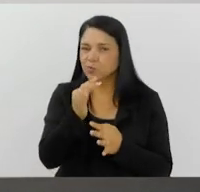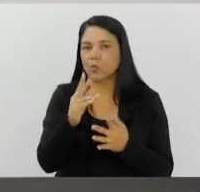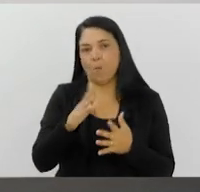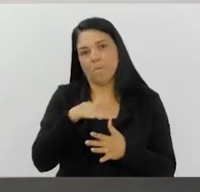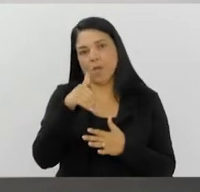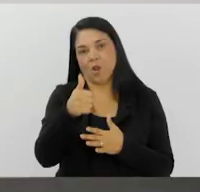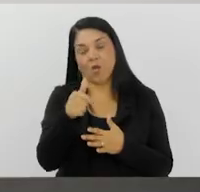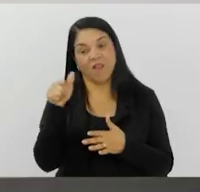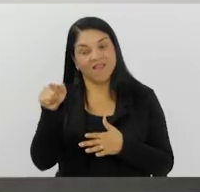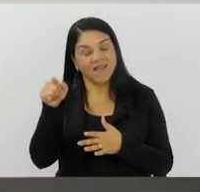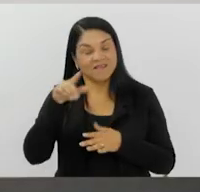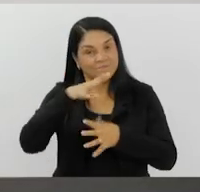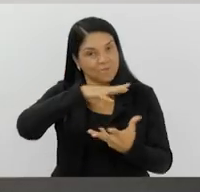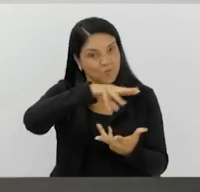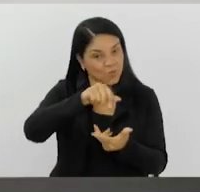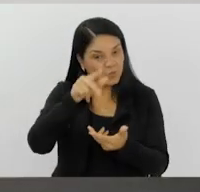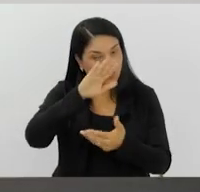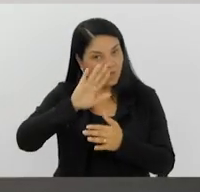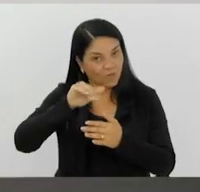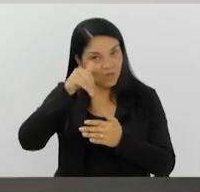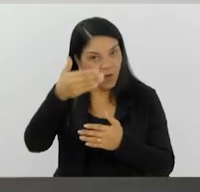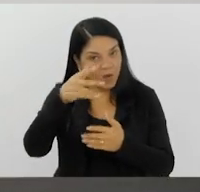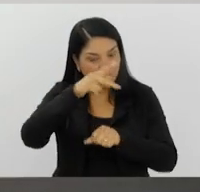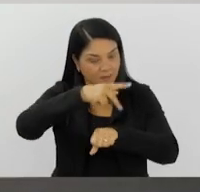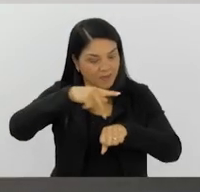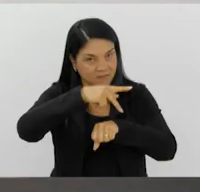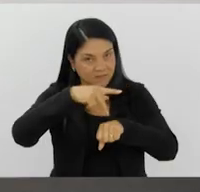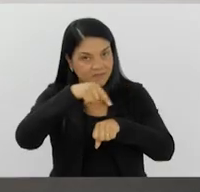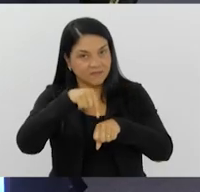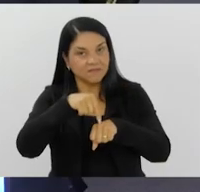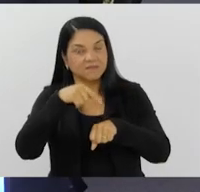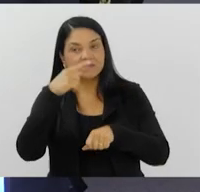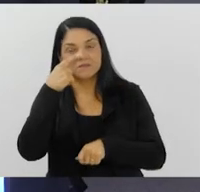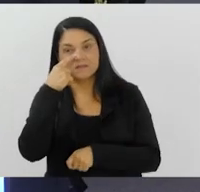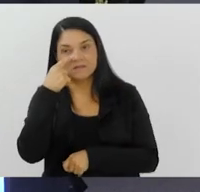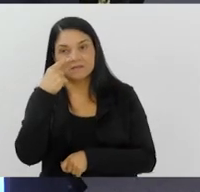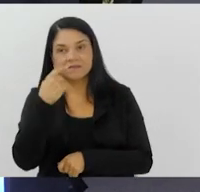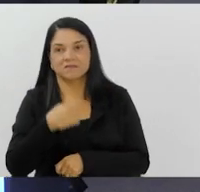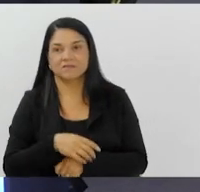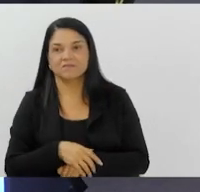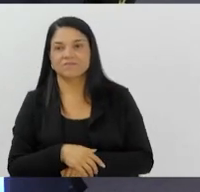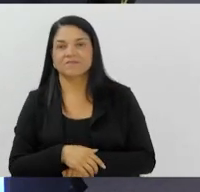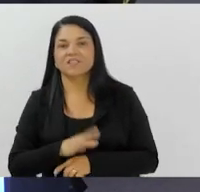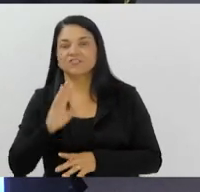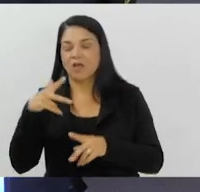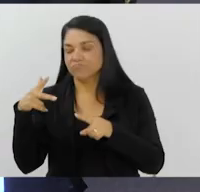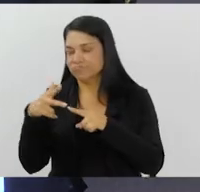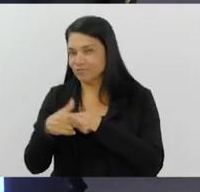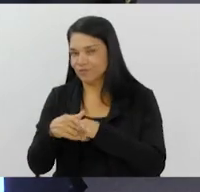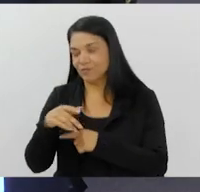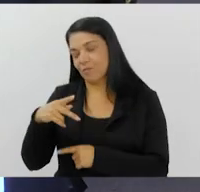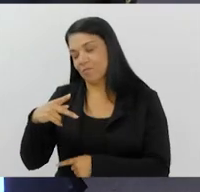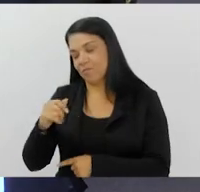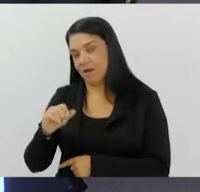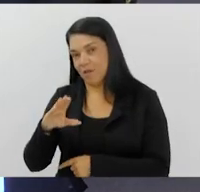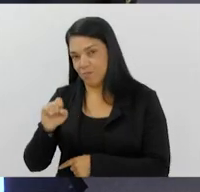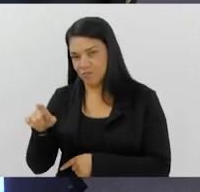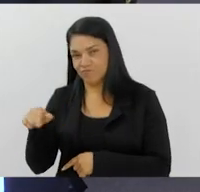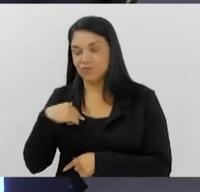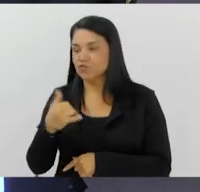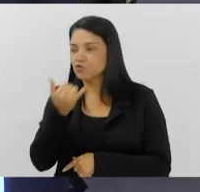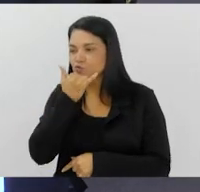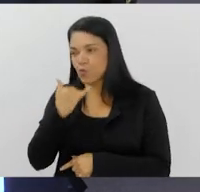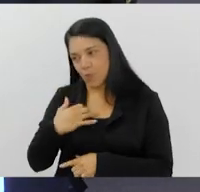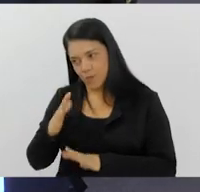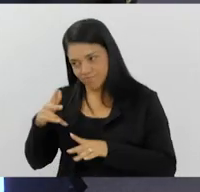levados com muita seriedade produzindo uma pergunta rapidinha Pablo sem cortar mas já cortando um pouquinho já peço desculpa isso que você